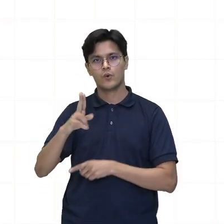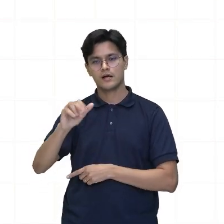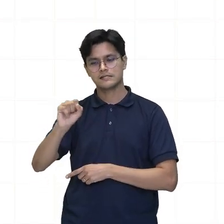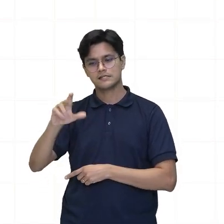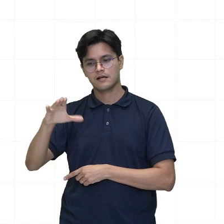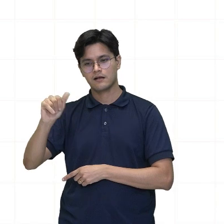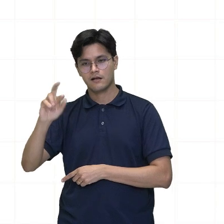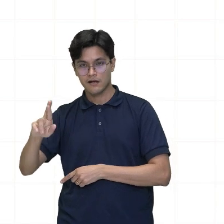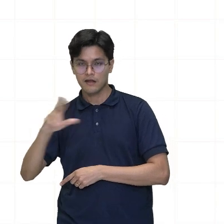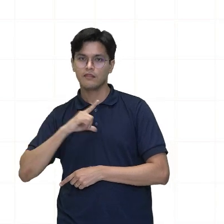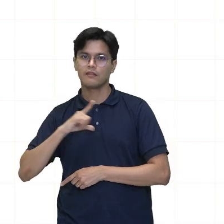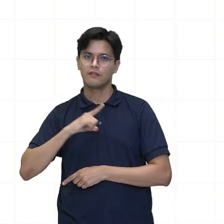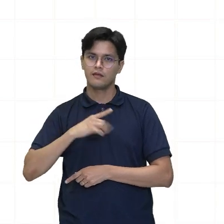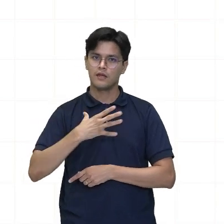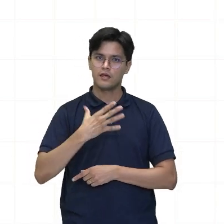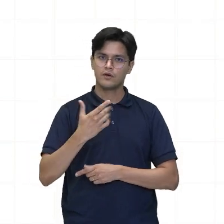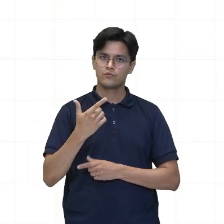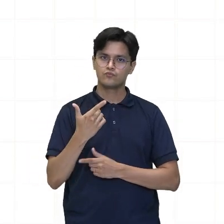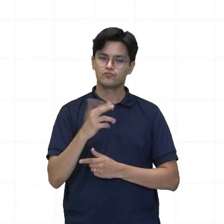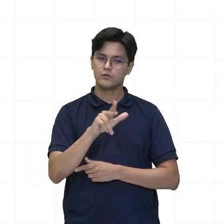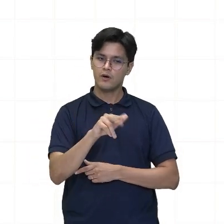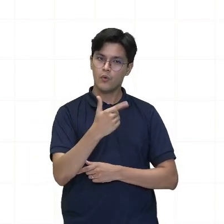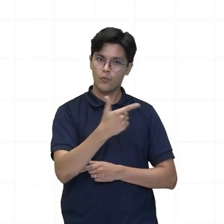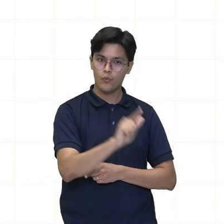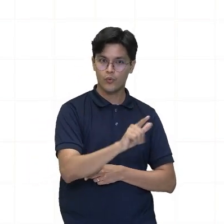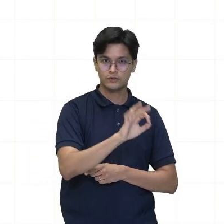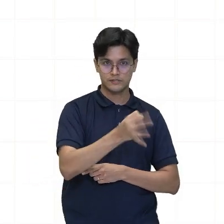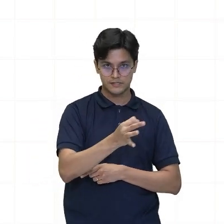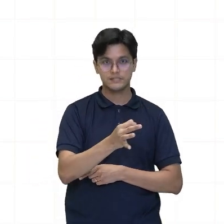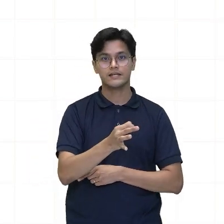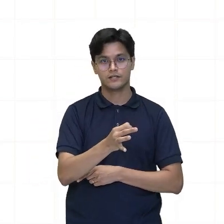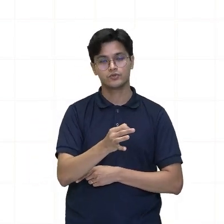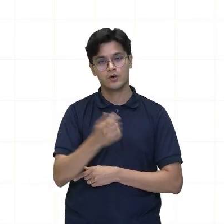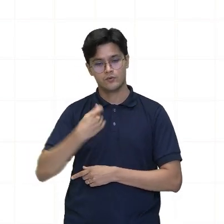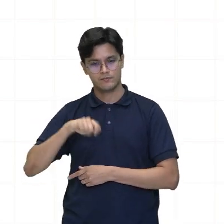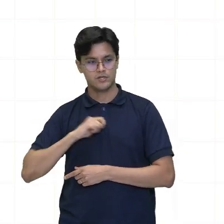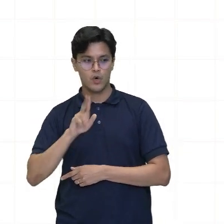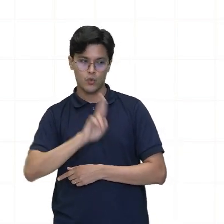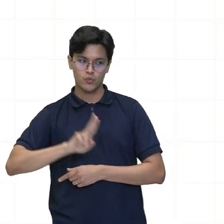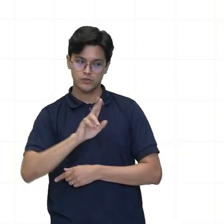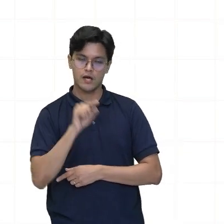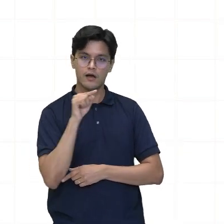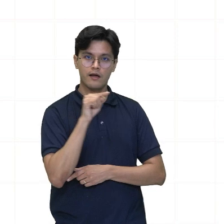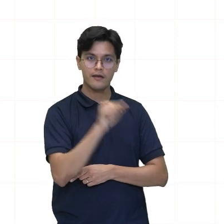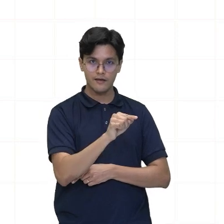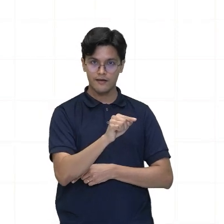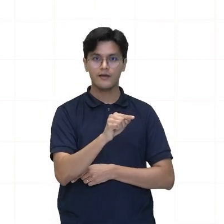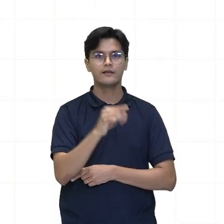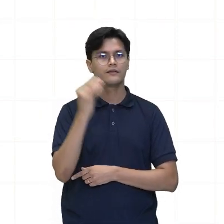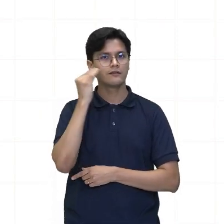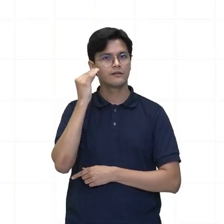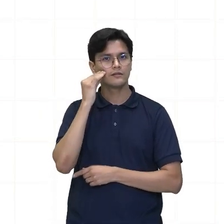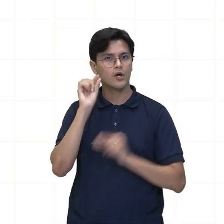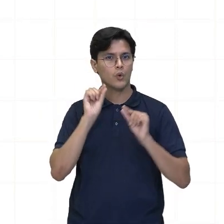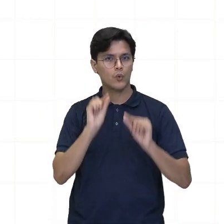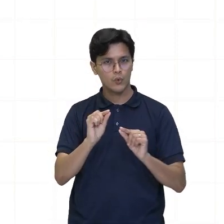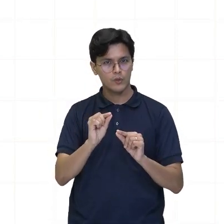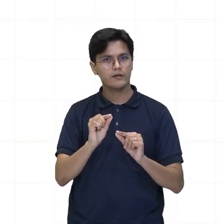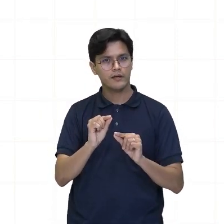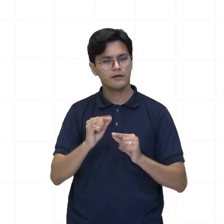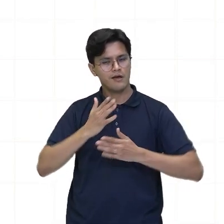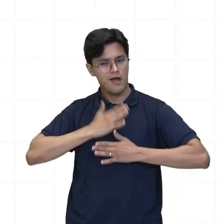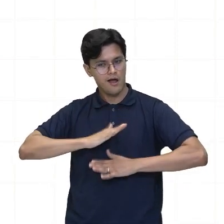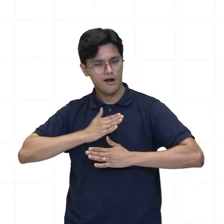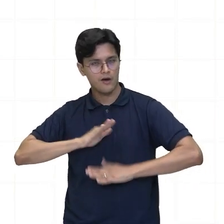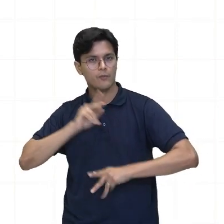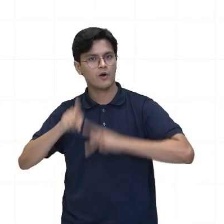do imperador. Ele foi manipulado como uma figura de fachada para acalmar a população e